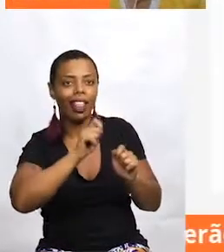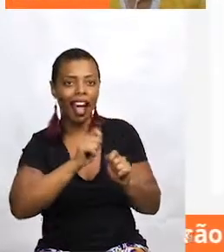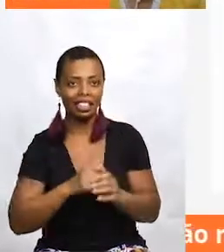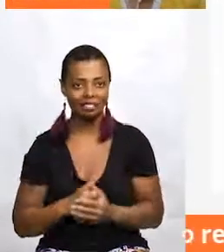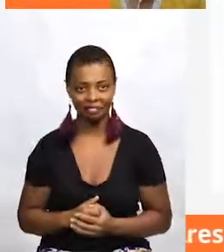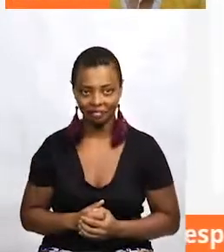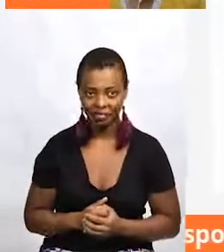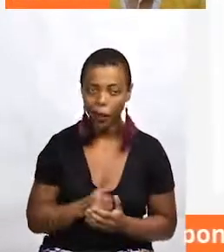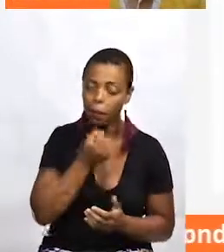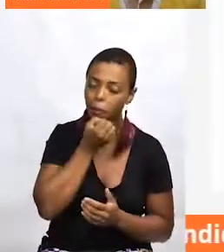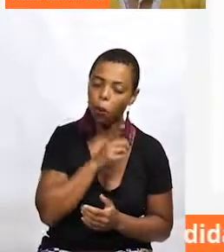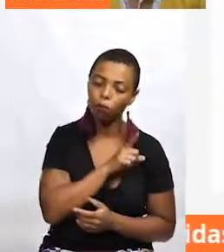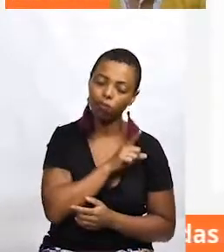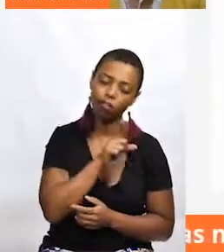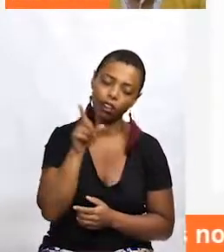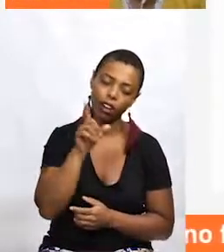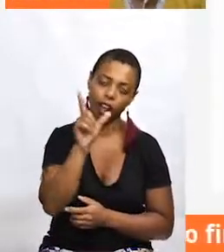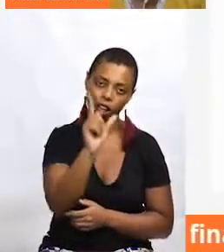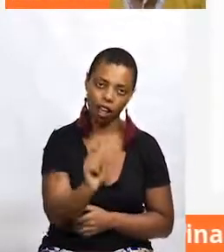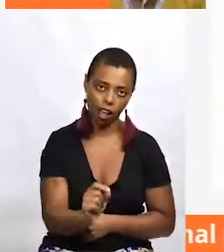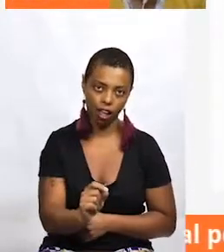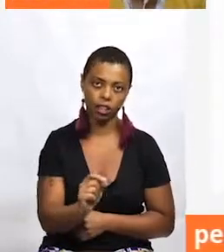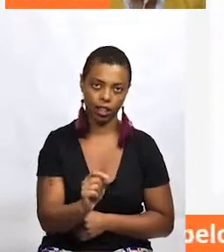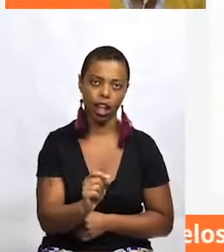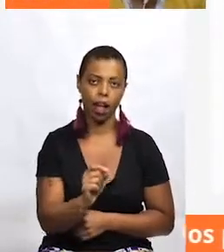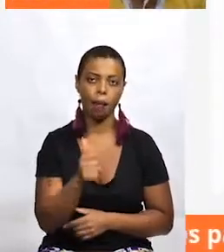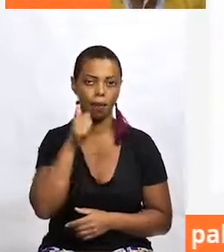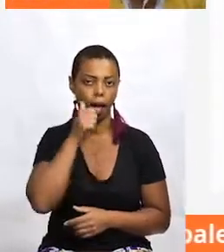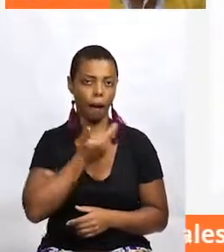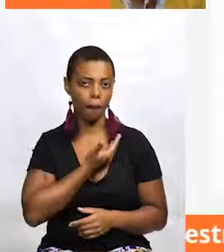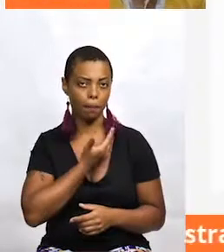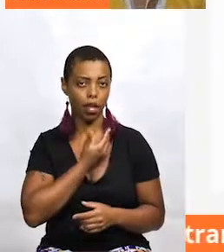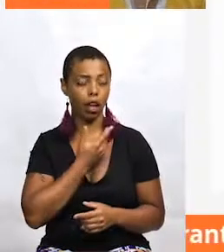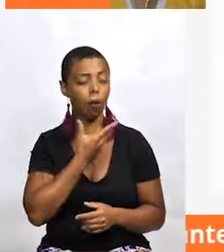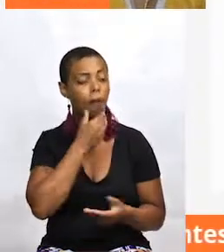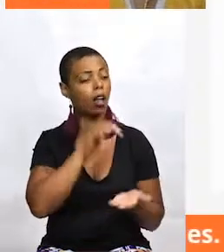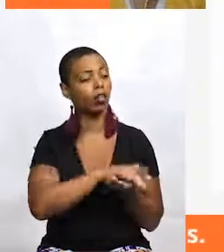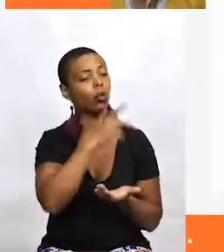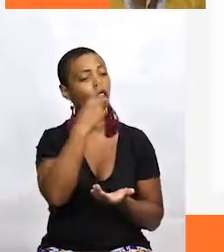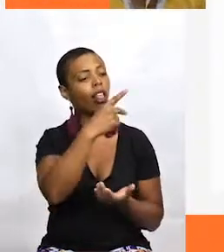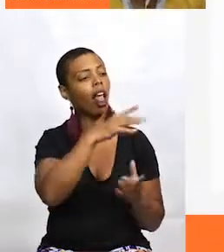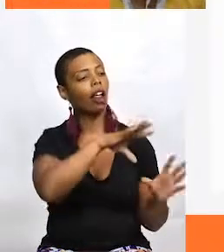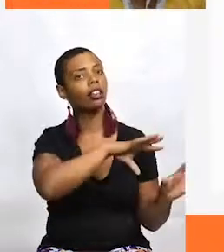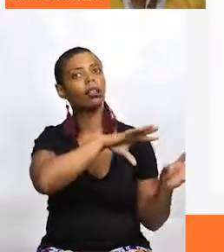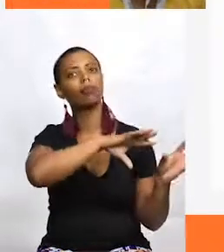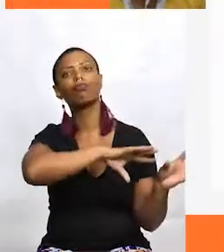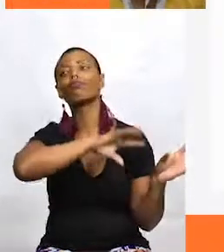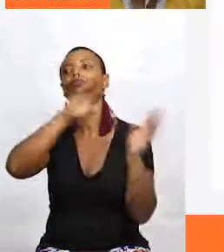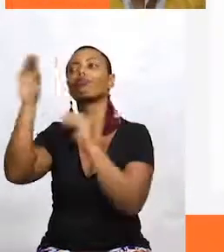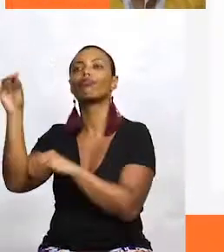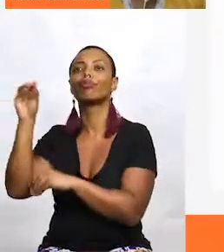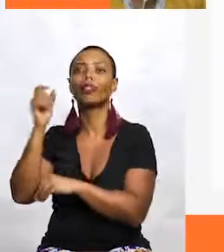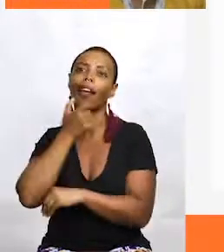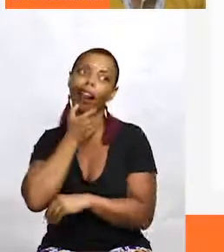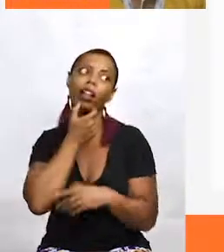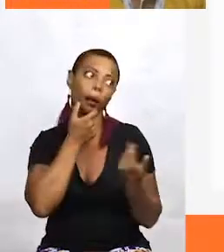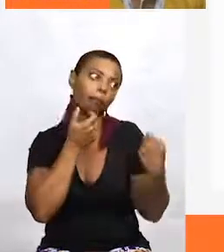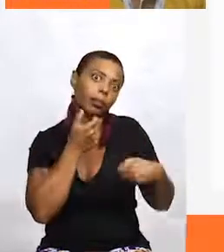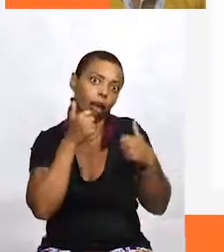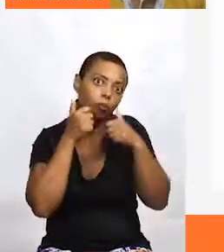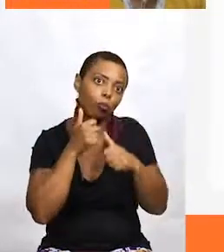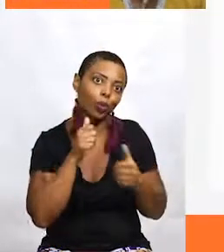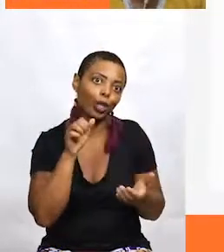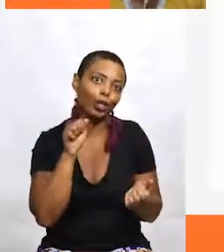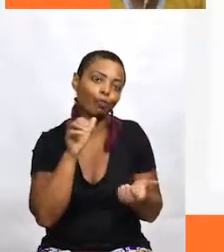na Itália, uma minha amiga, o marido foi transferido para a Inglaterra. E chegando, e ela teve que ir também, né? É